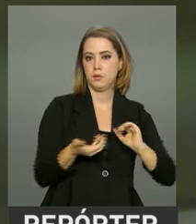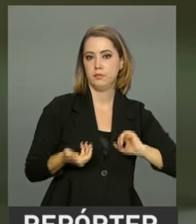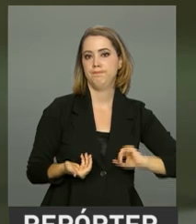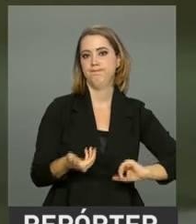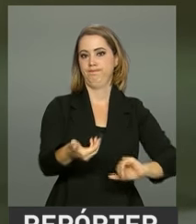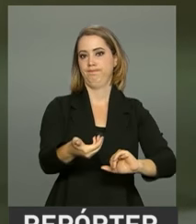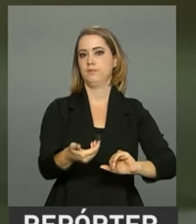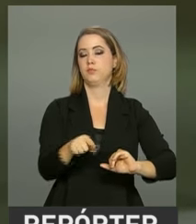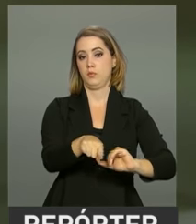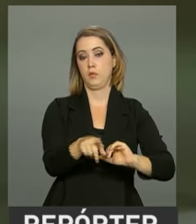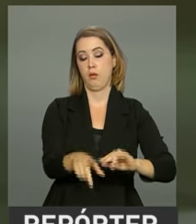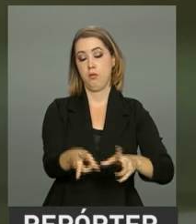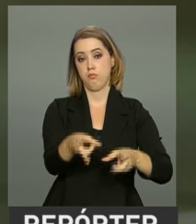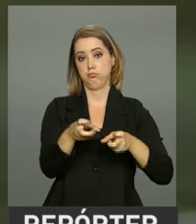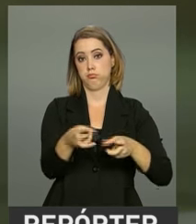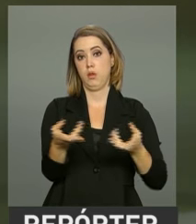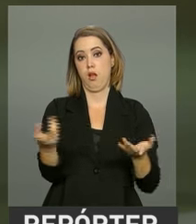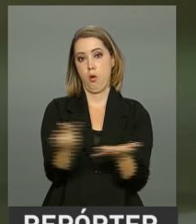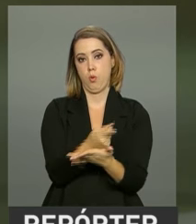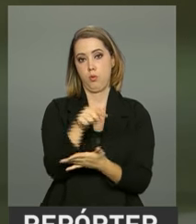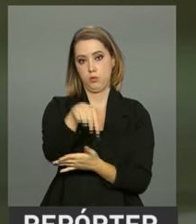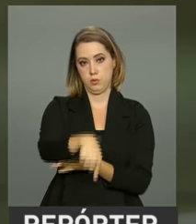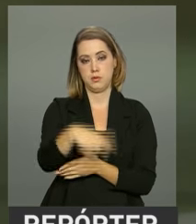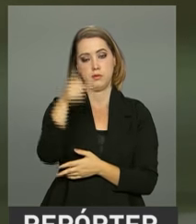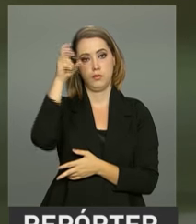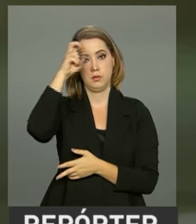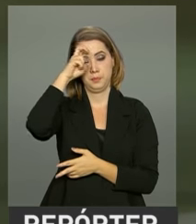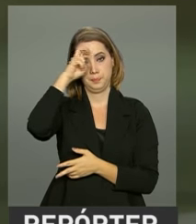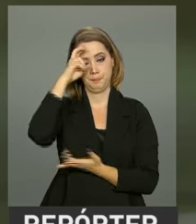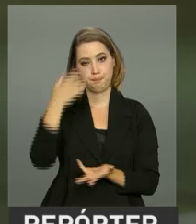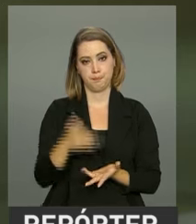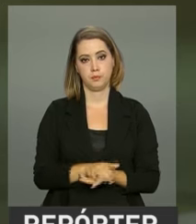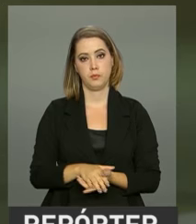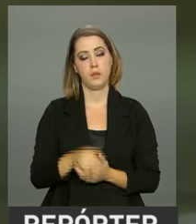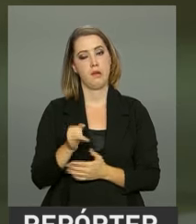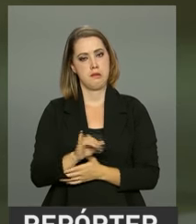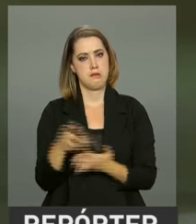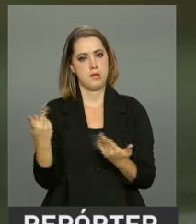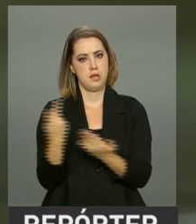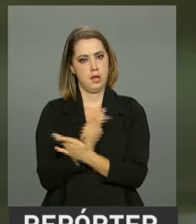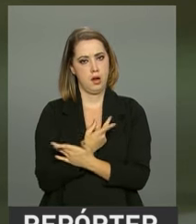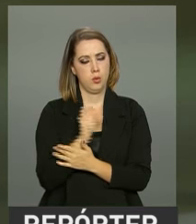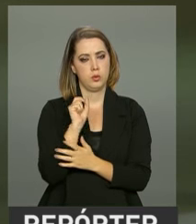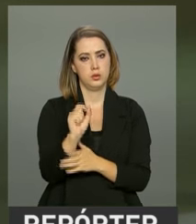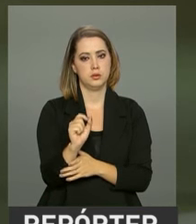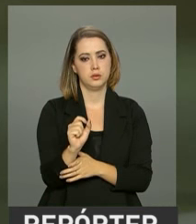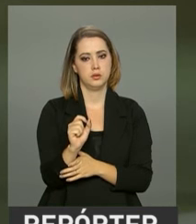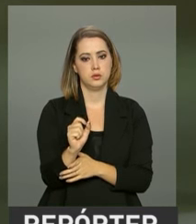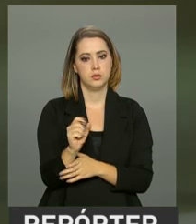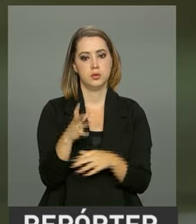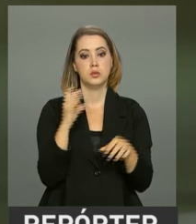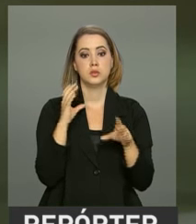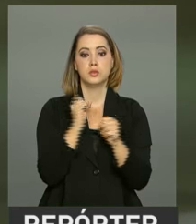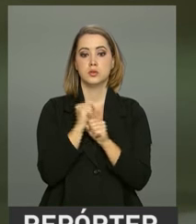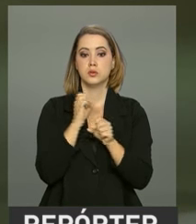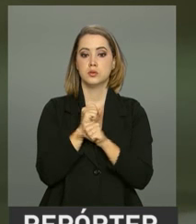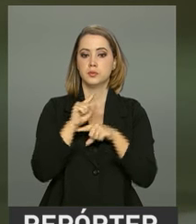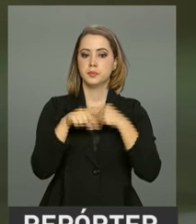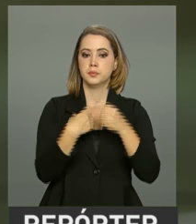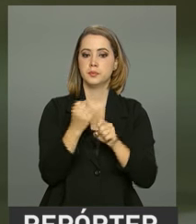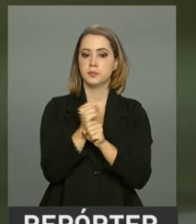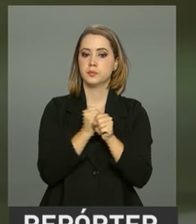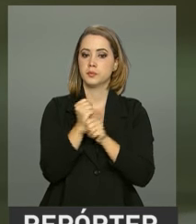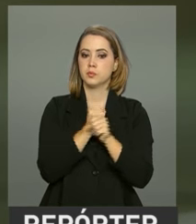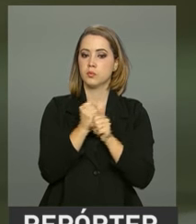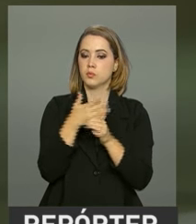nacional que está prevista para ocorrer nesta quinta-feira caso isso aconteça o orçamento do ano que vem segue